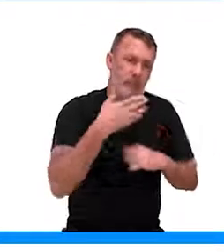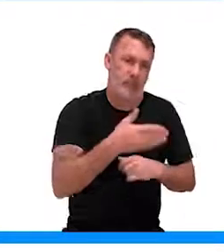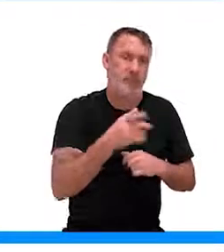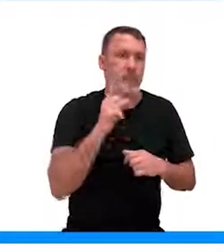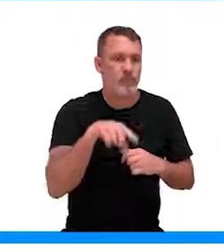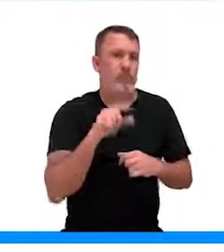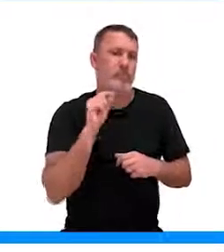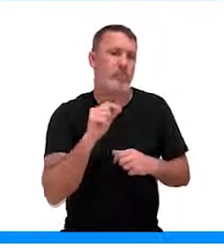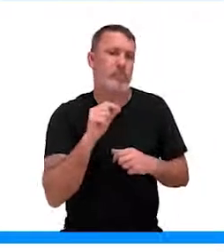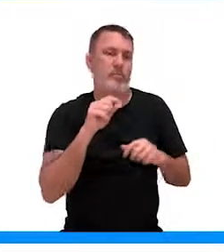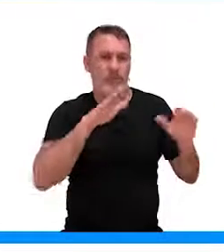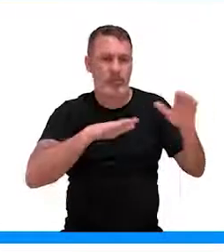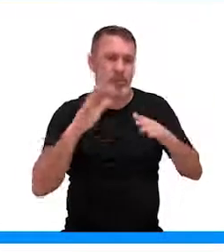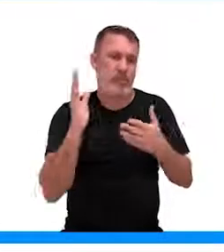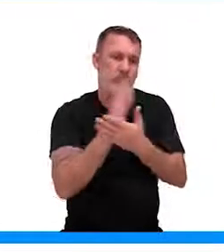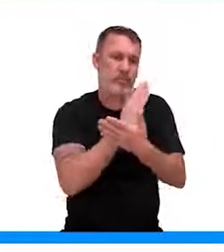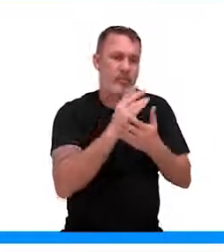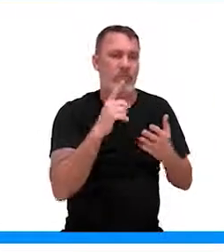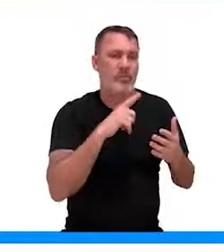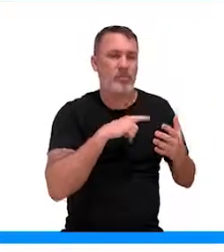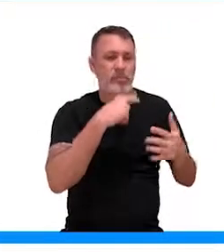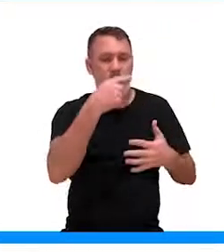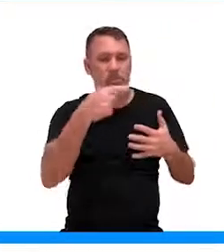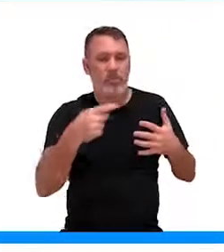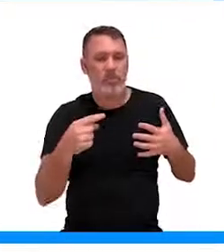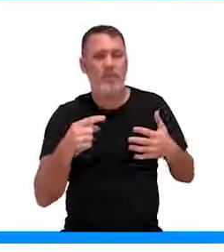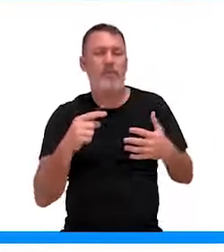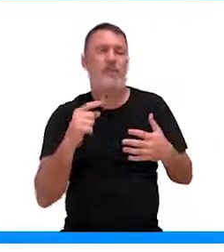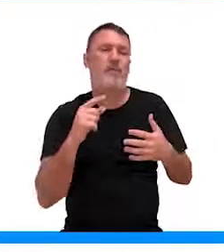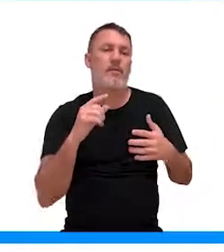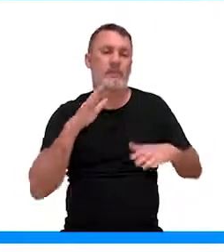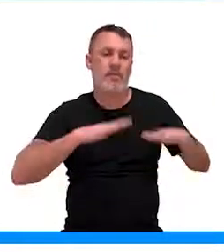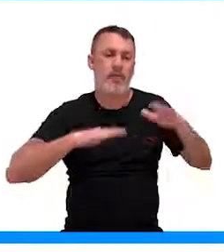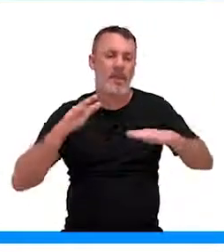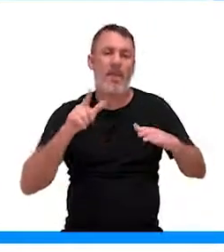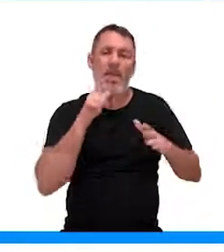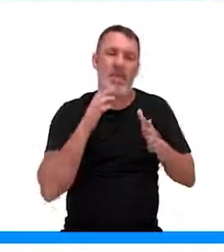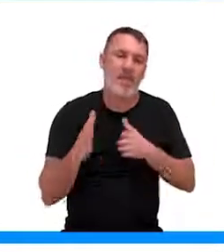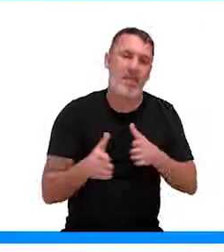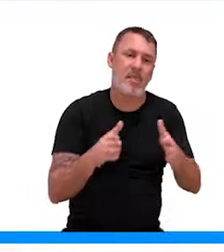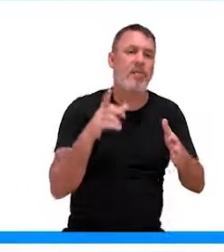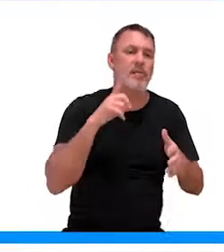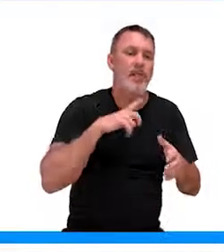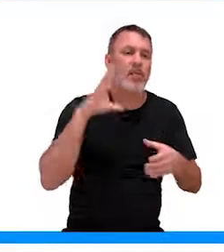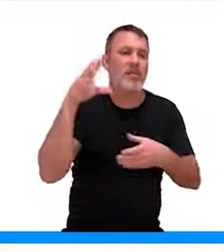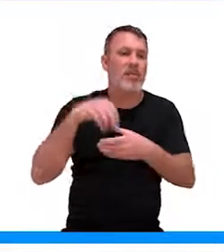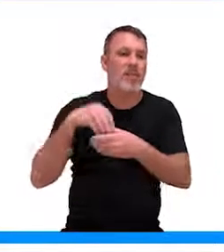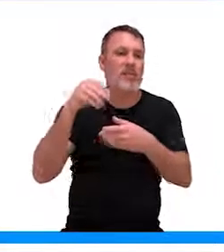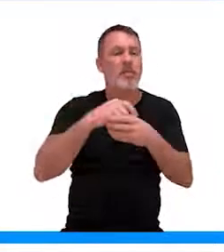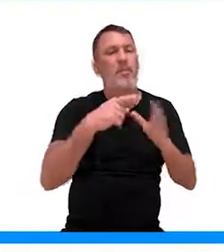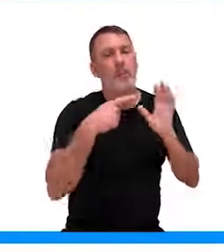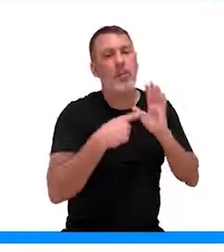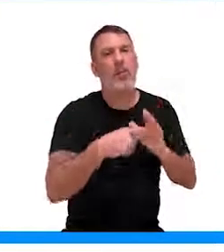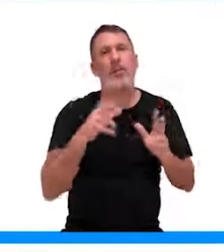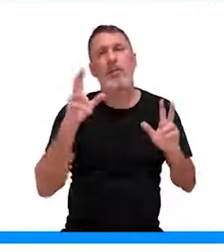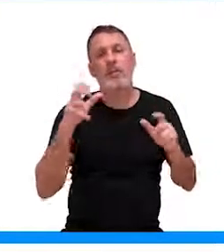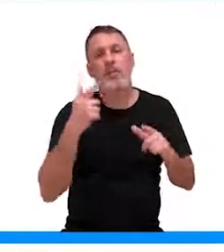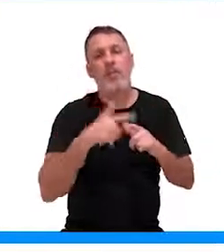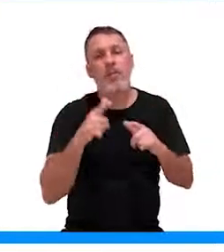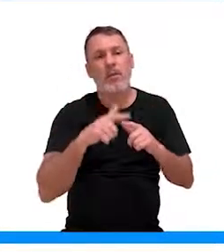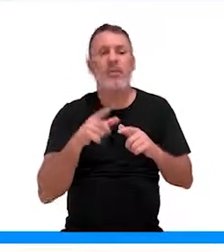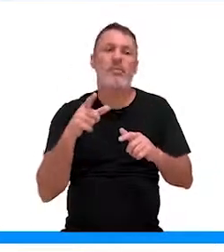que em muitos pontos aí, em muitas partes do Rio, dentro de cidades, muitas vezes você pode ter problemáticas relacionadas